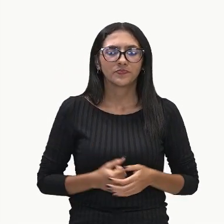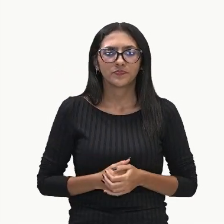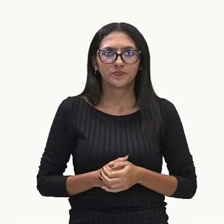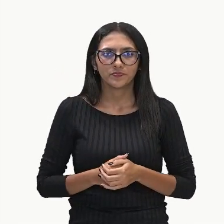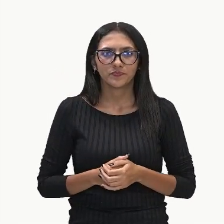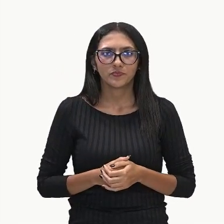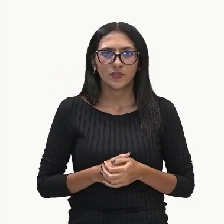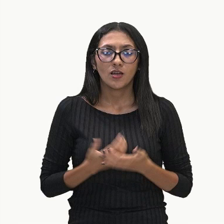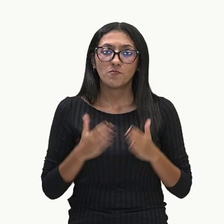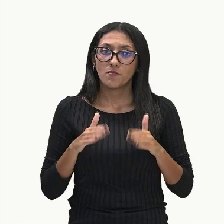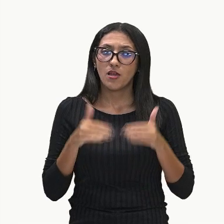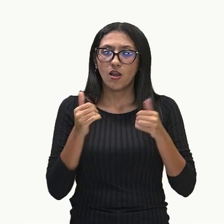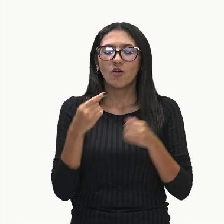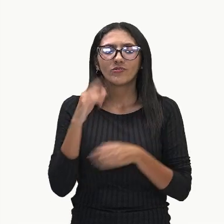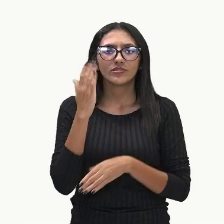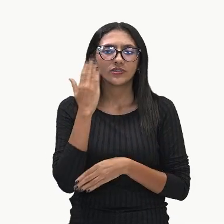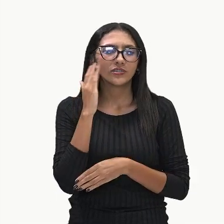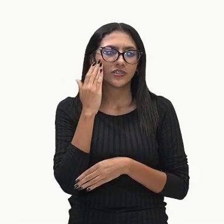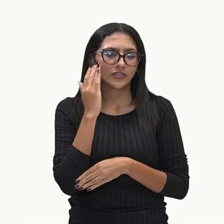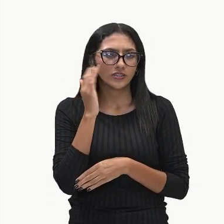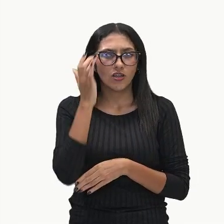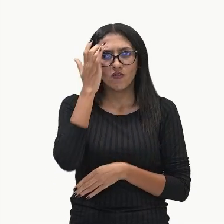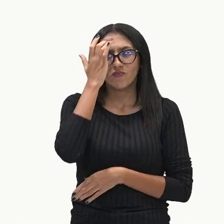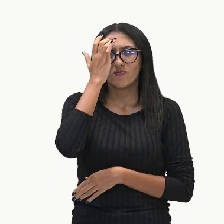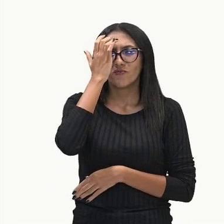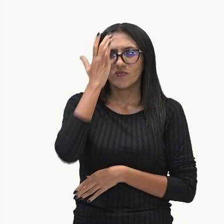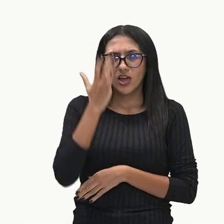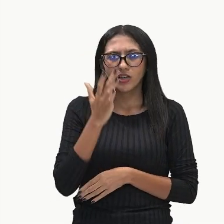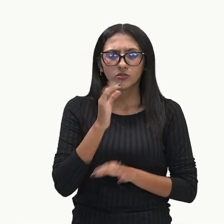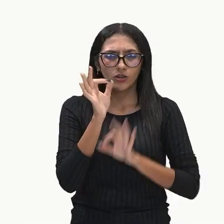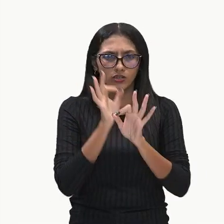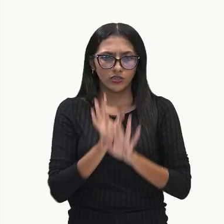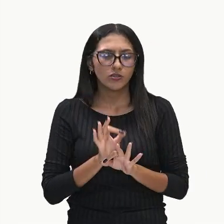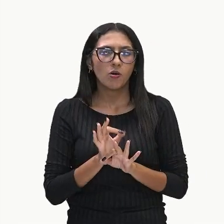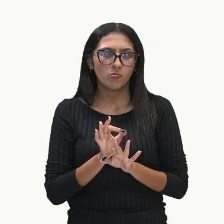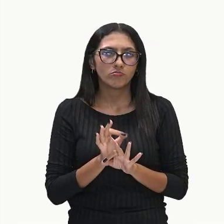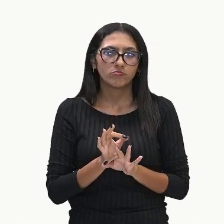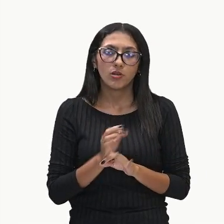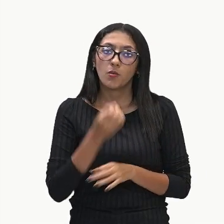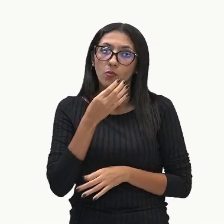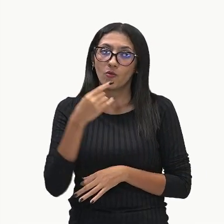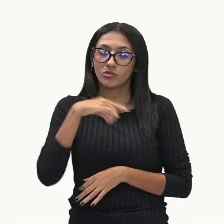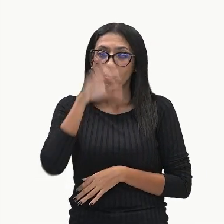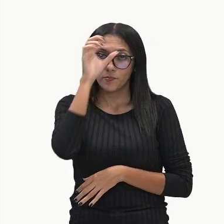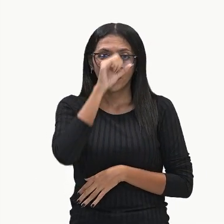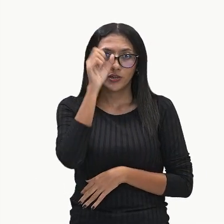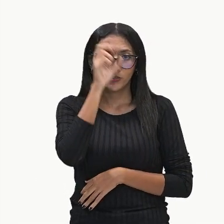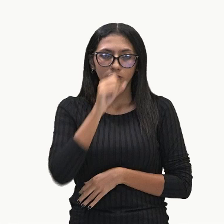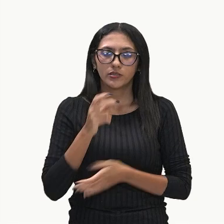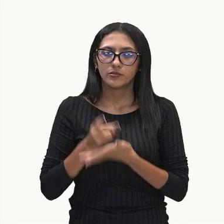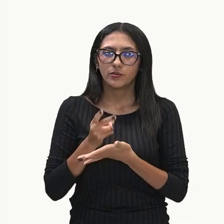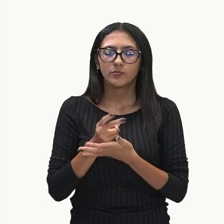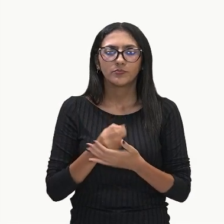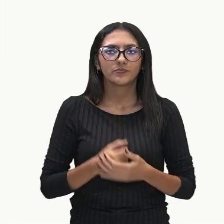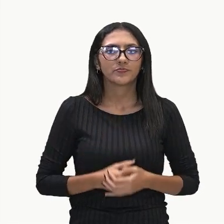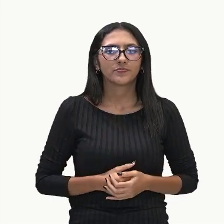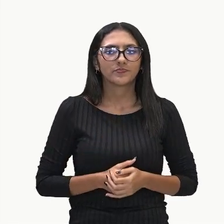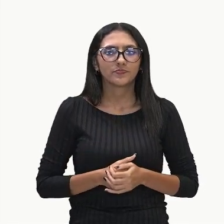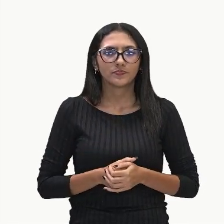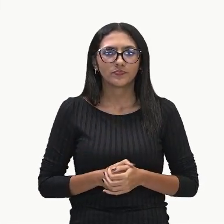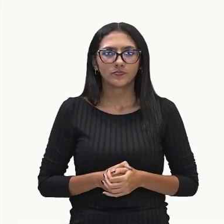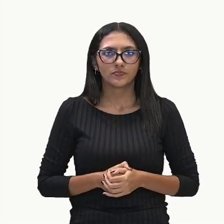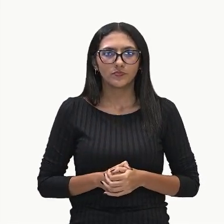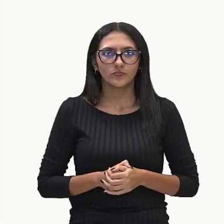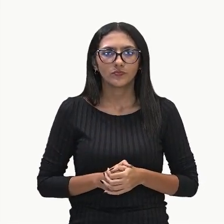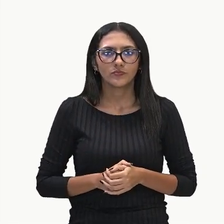mais facilidade de trabalhar, mais molejo, adote para você estar resolvendo. Então, nós podemos dizer,